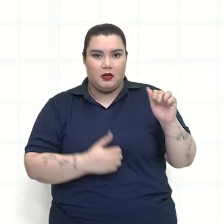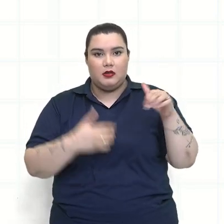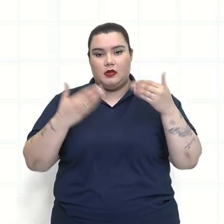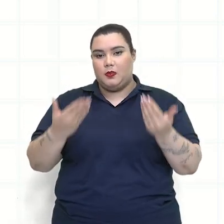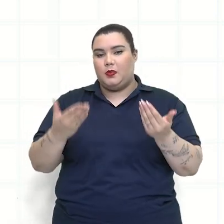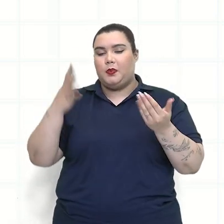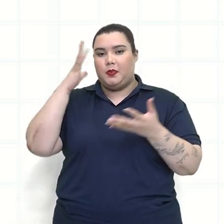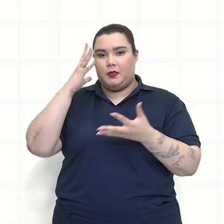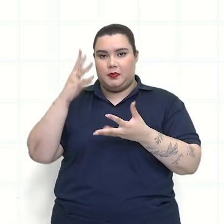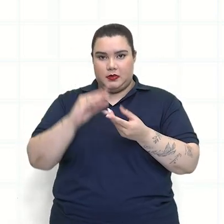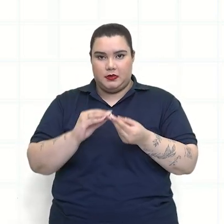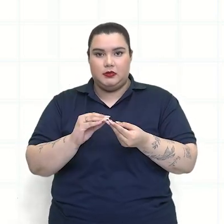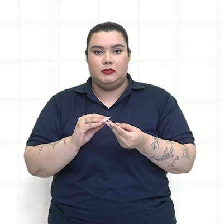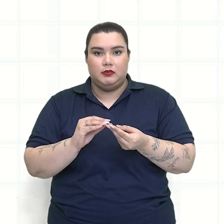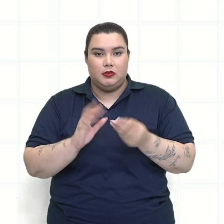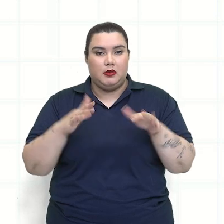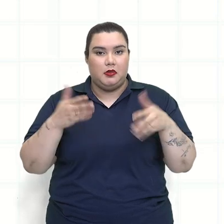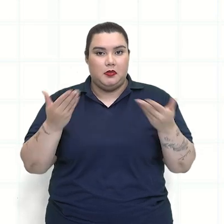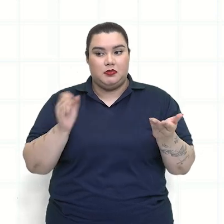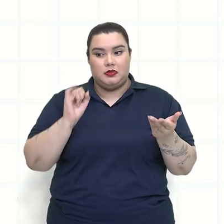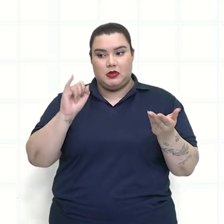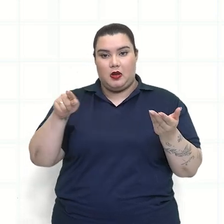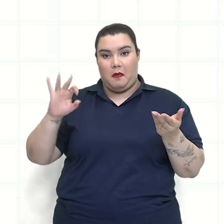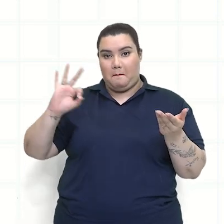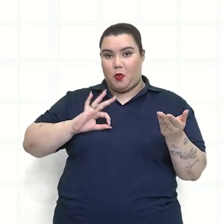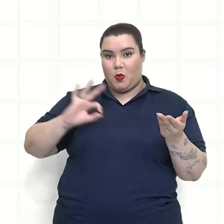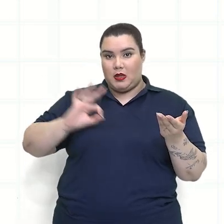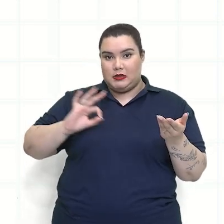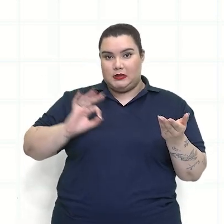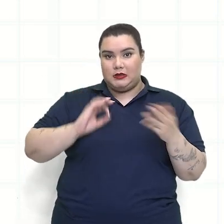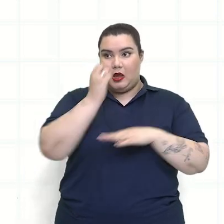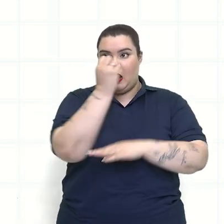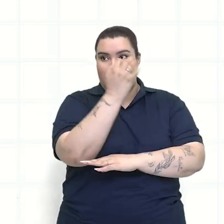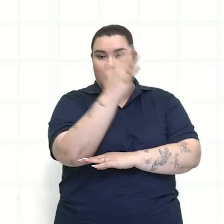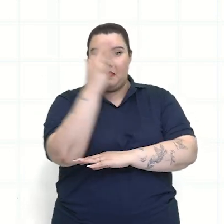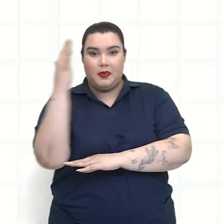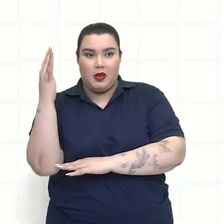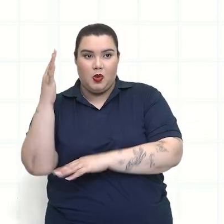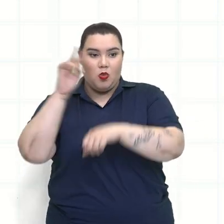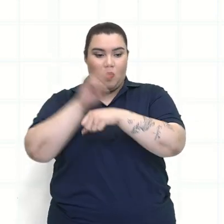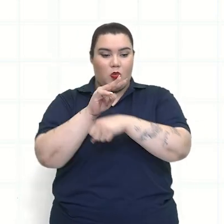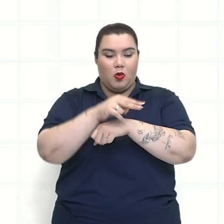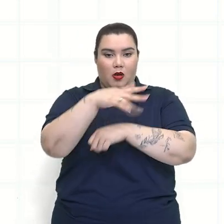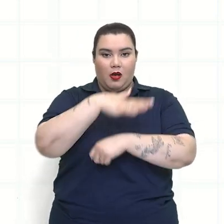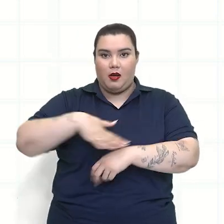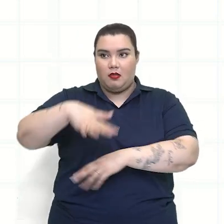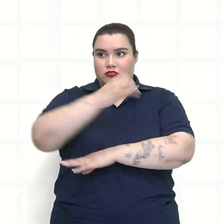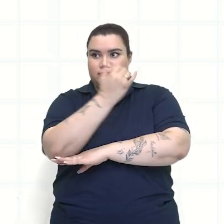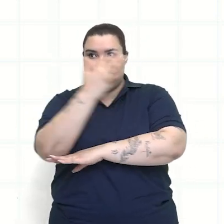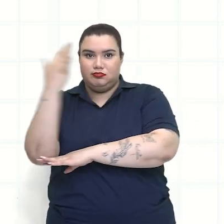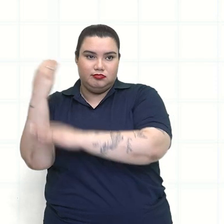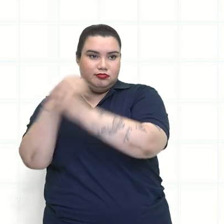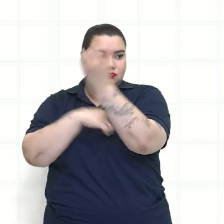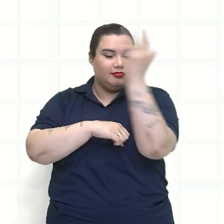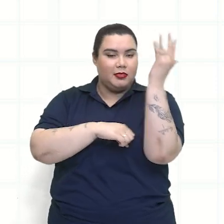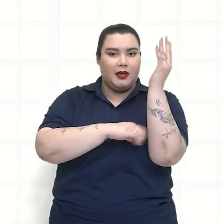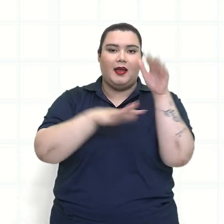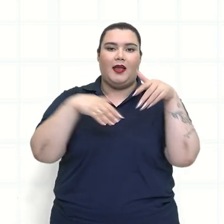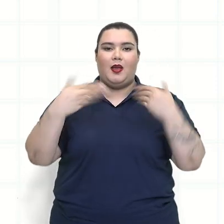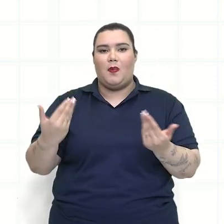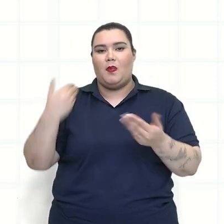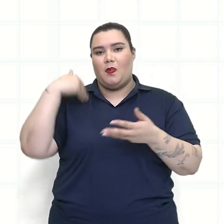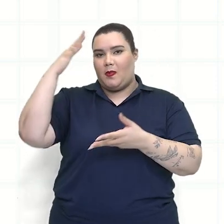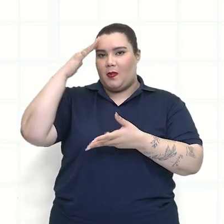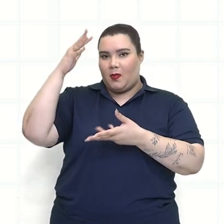esse lado, né, se está falando que é policiais ambientais, que cuidam do ambiente, logo eu